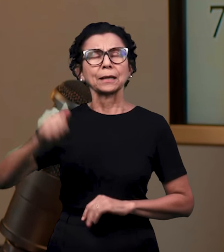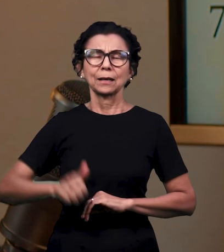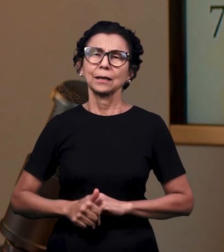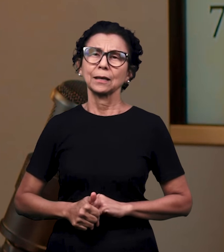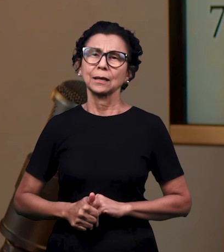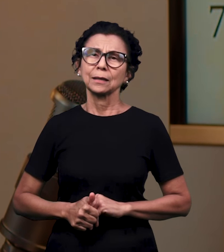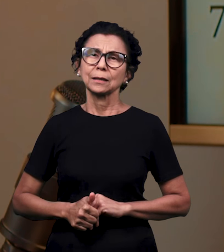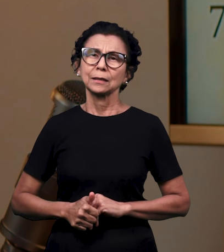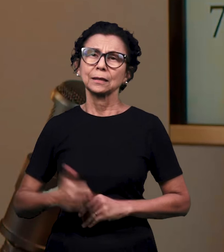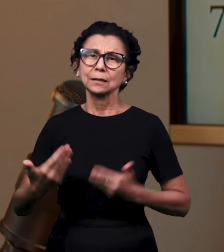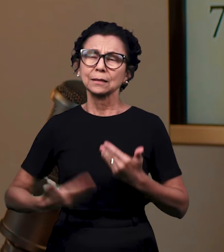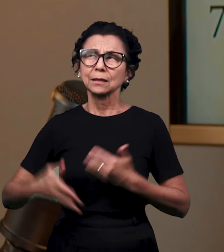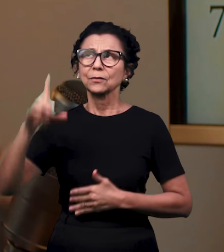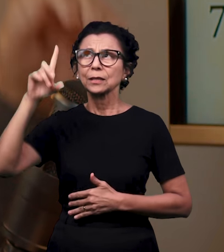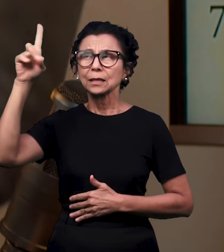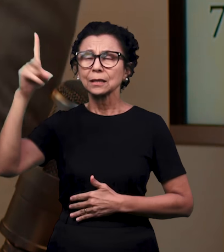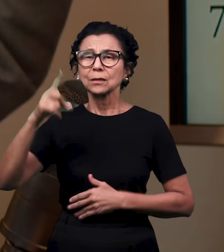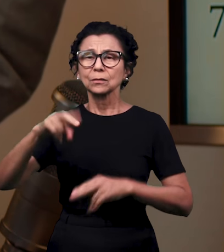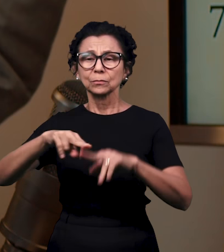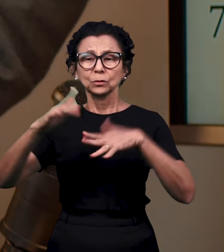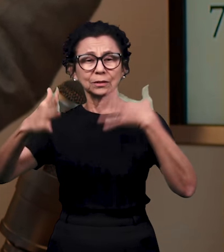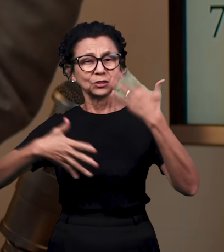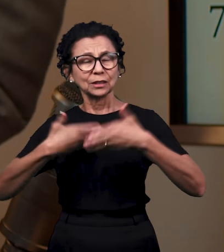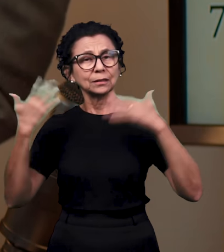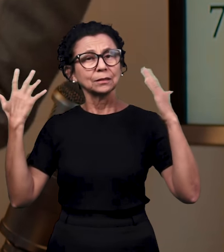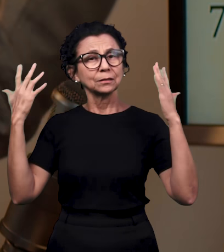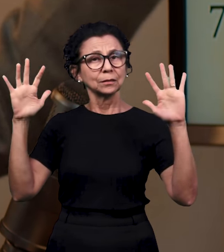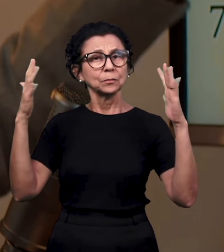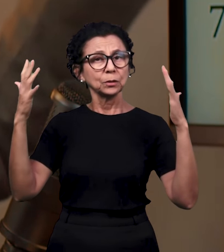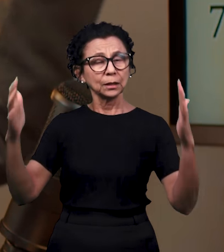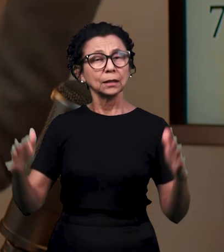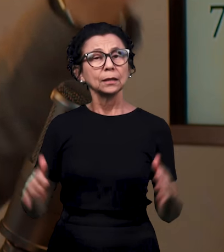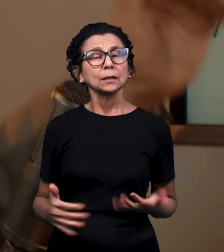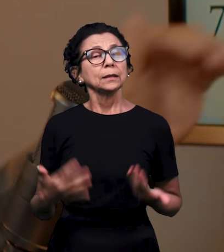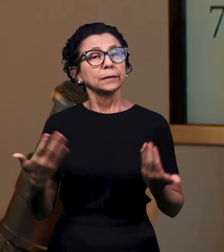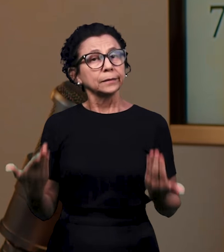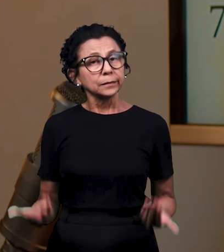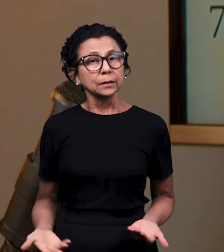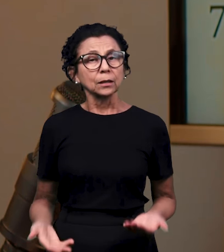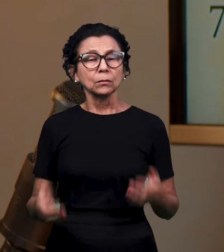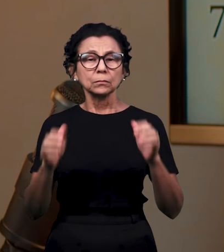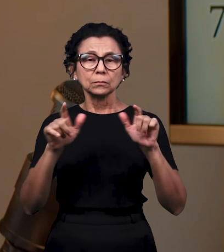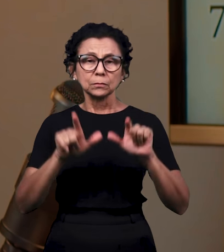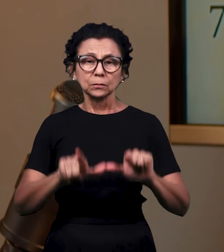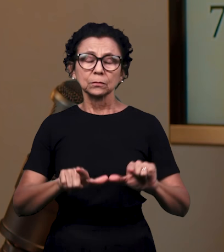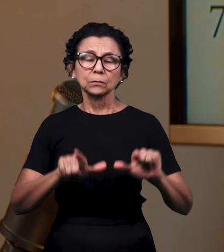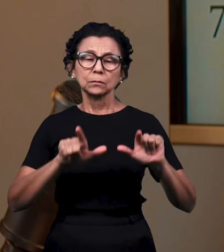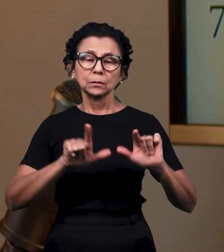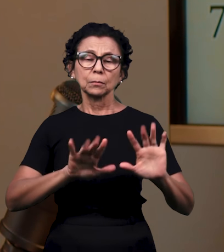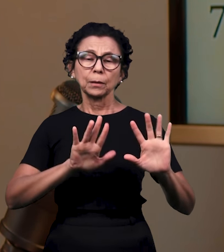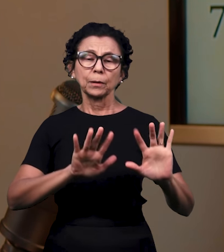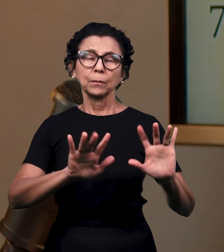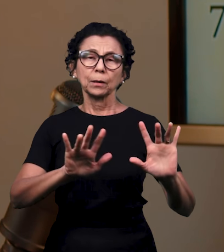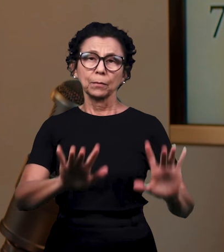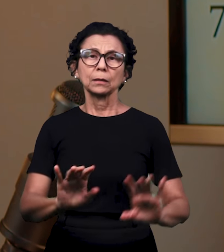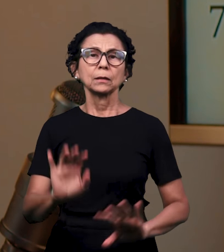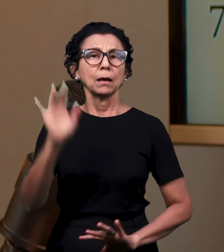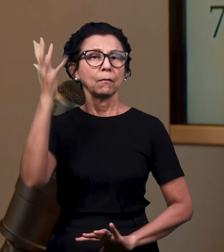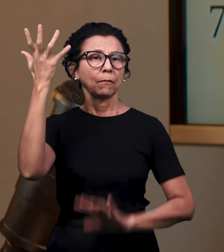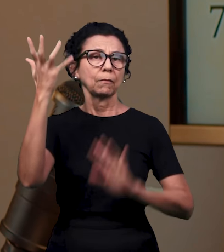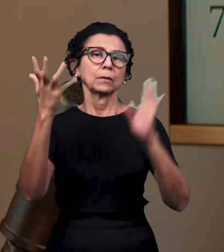alegria e de festejar. Então haviam eventos, episódios na caminhada, assim como hoje também a